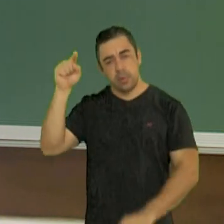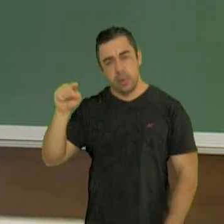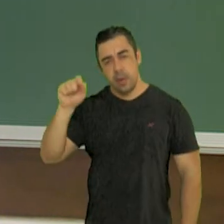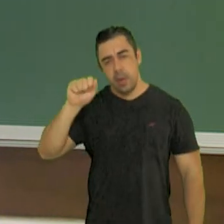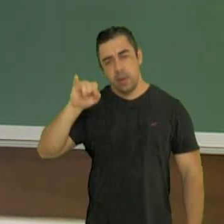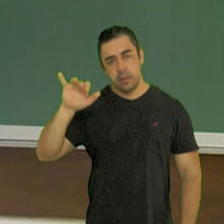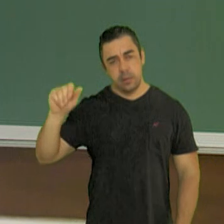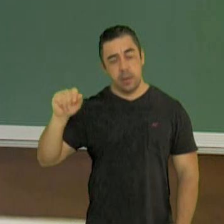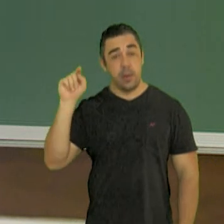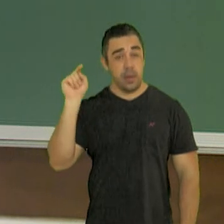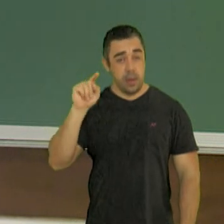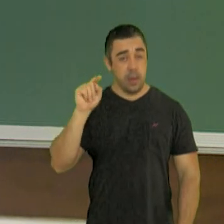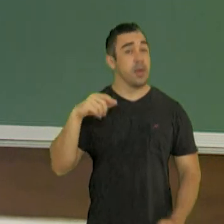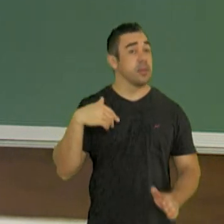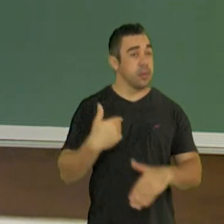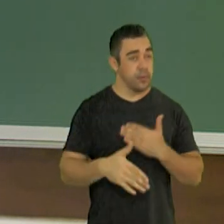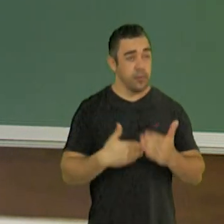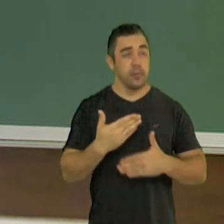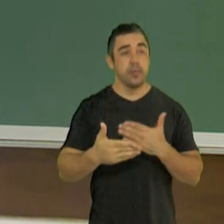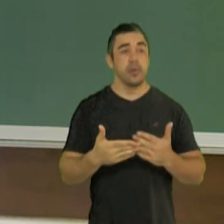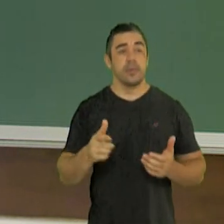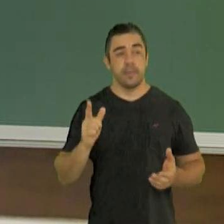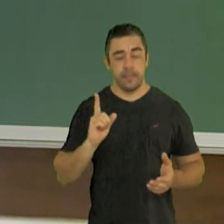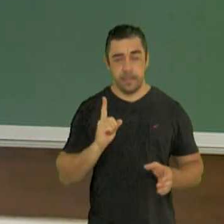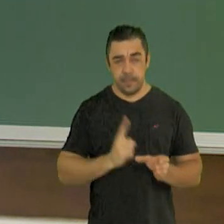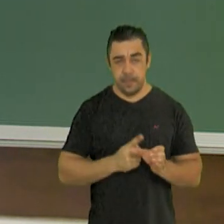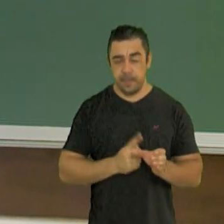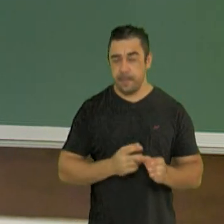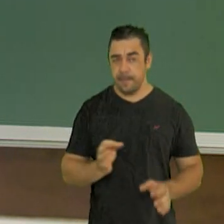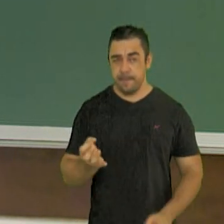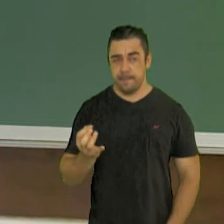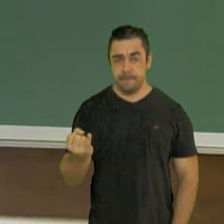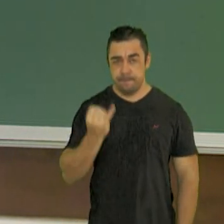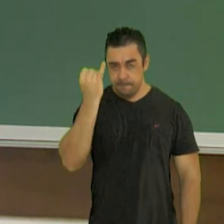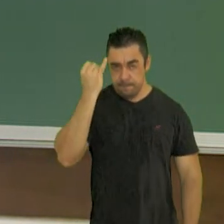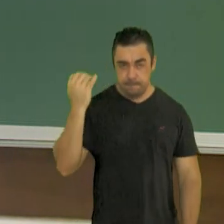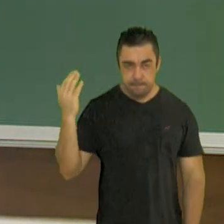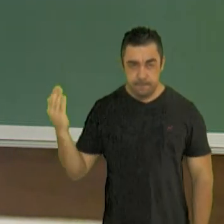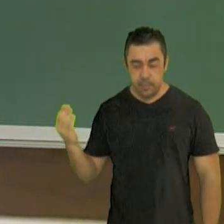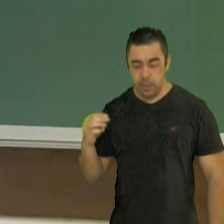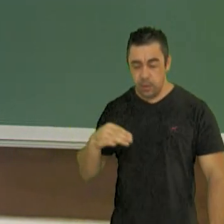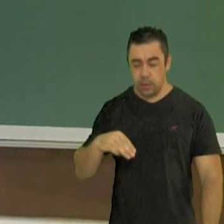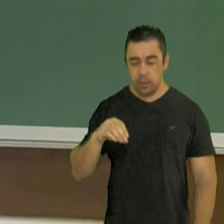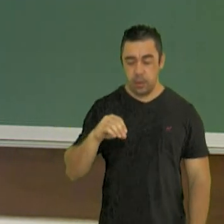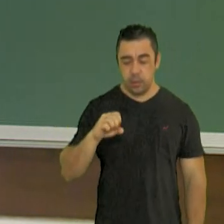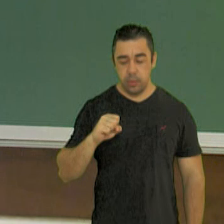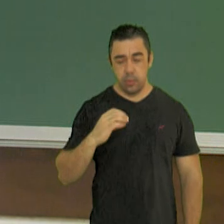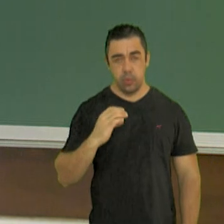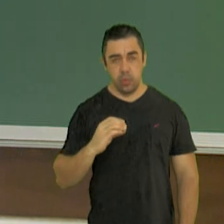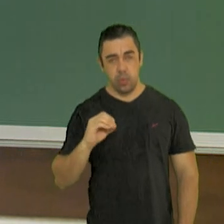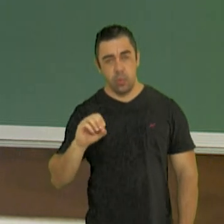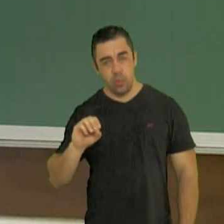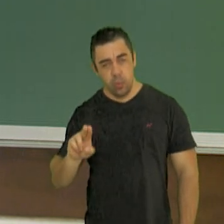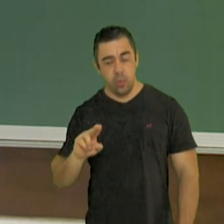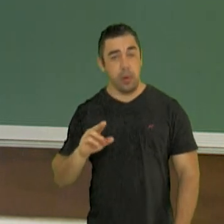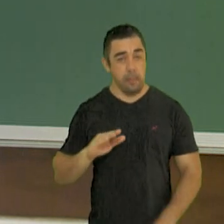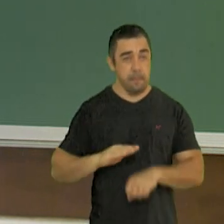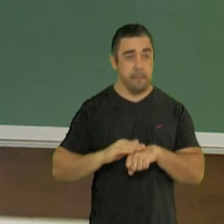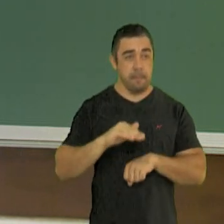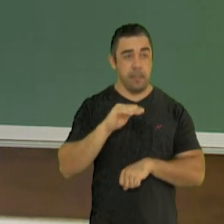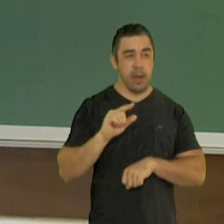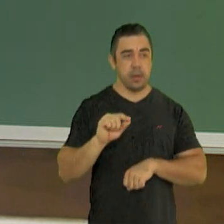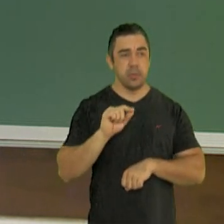é mais desenvolvida, onde existem os maiores aglomerados urbanos. Moscou é uma das maiores economias entre as